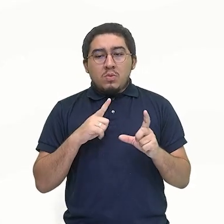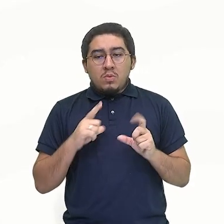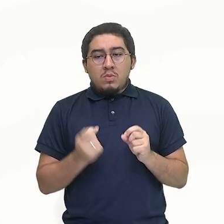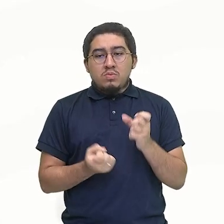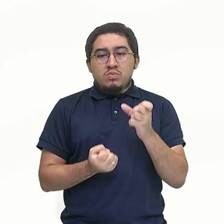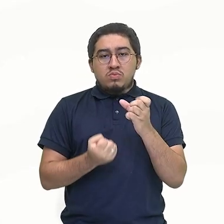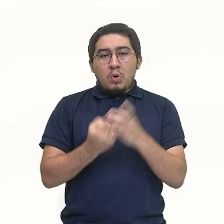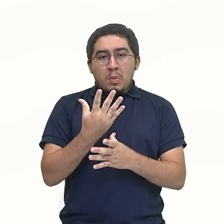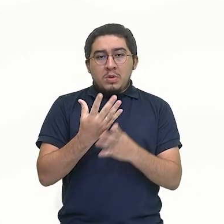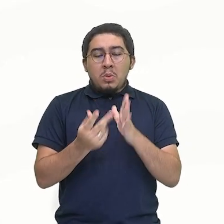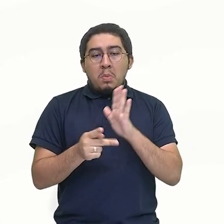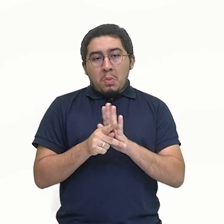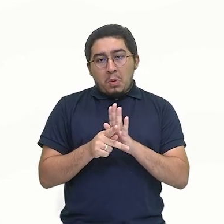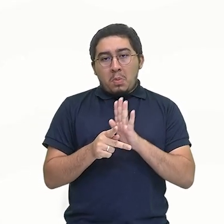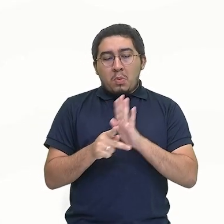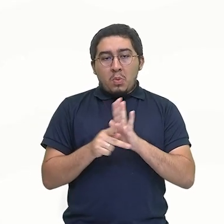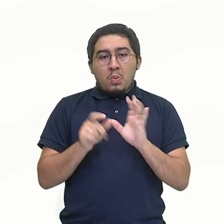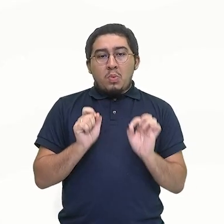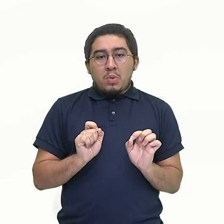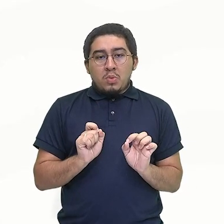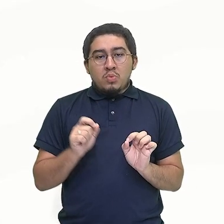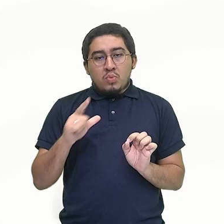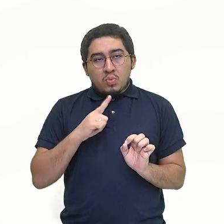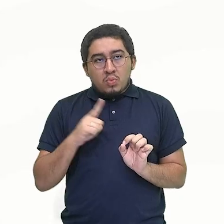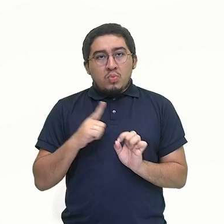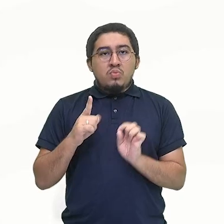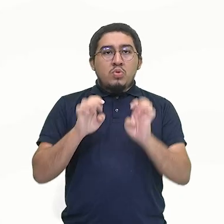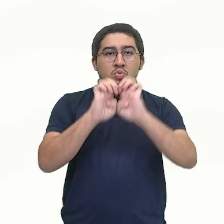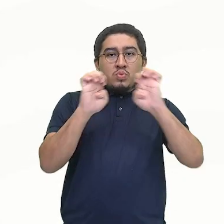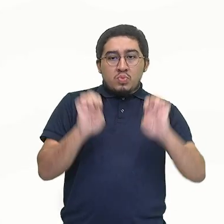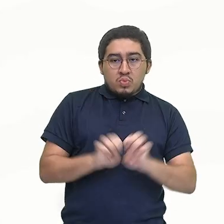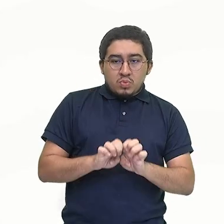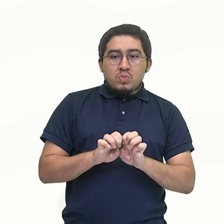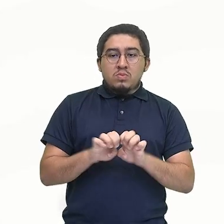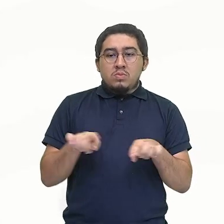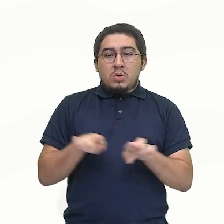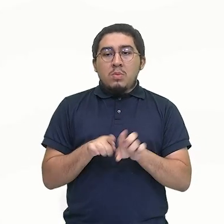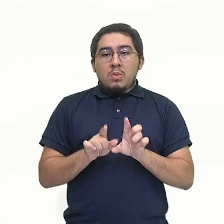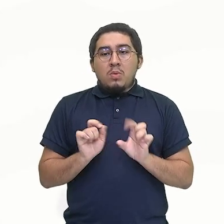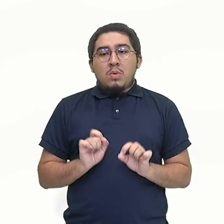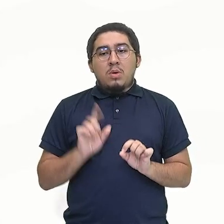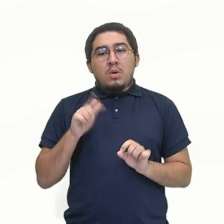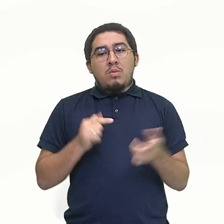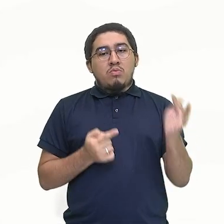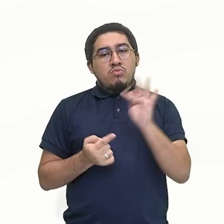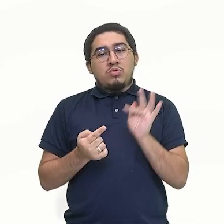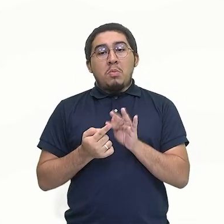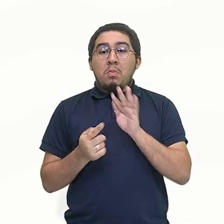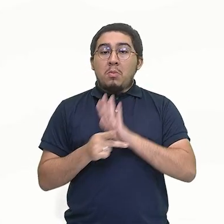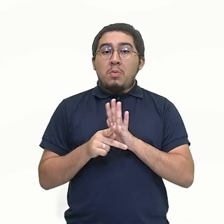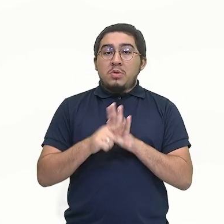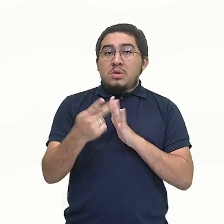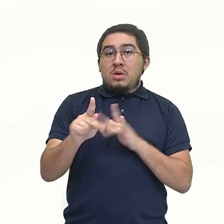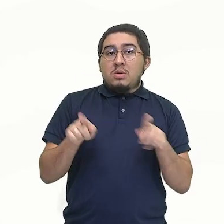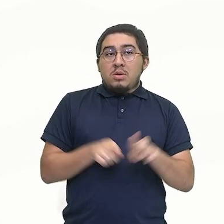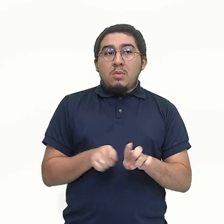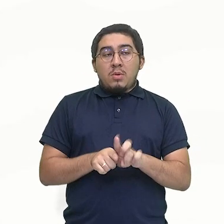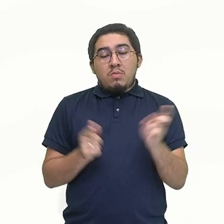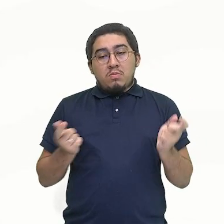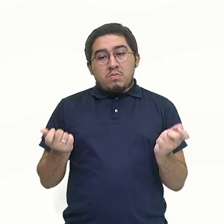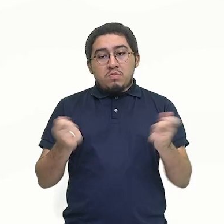formação daquele corpo, ó, unidade estrutural, bem como funcional, garante o